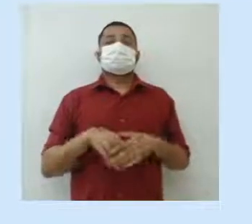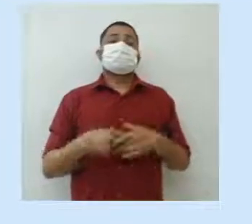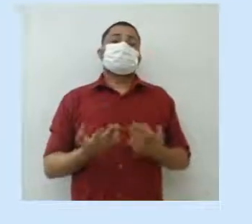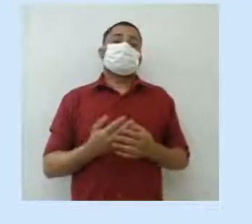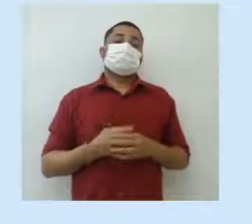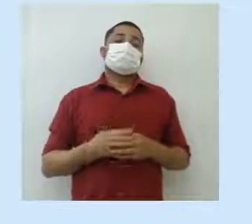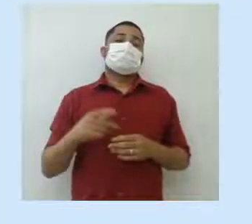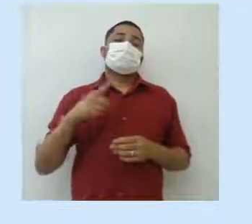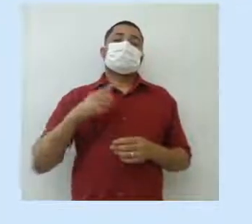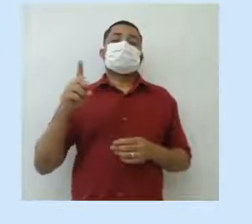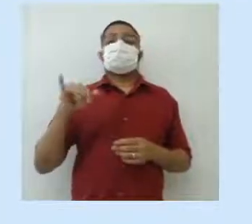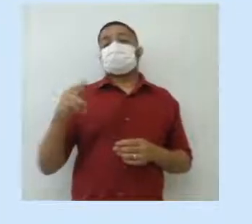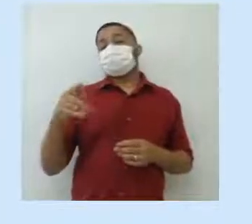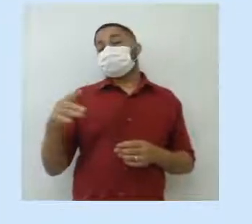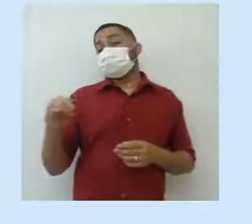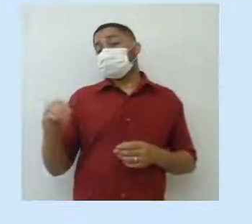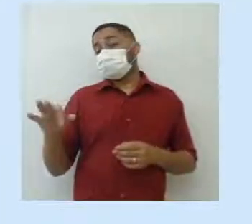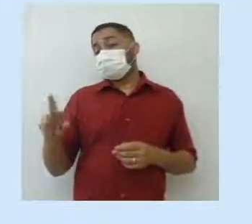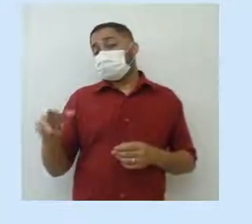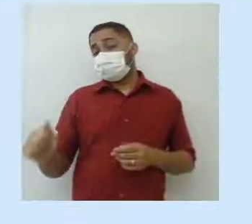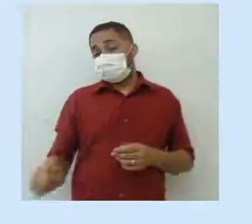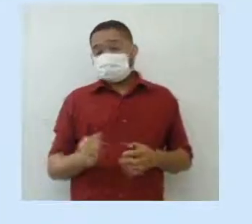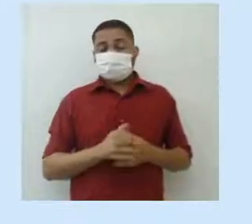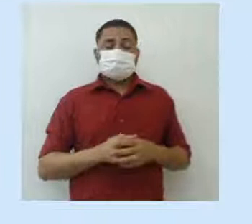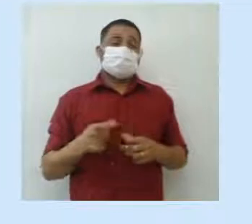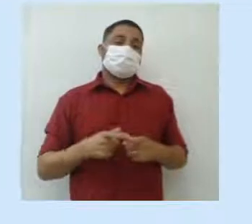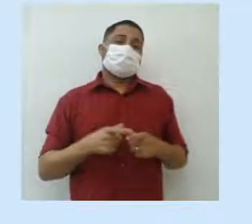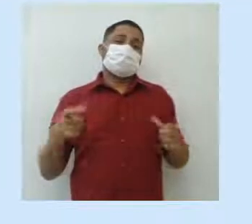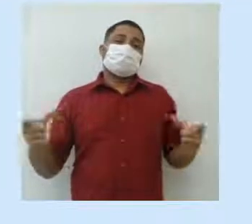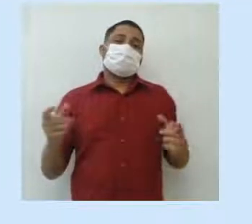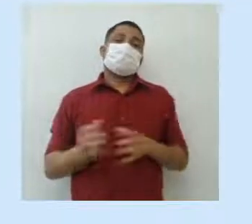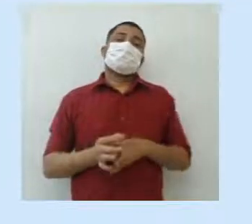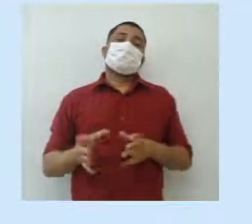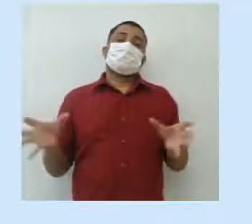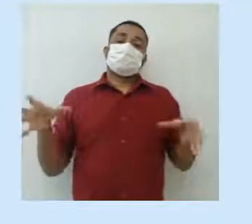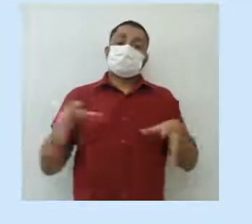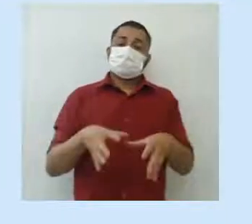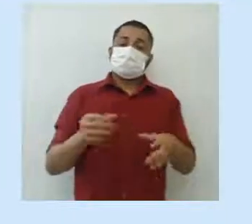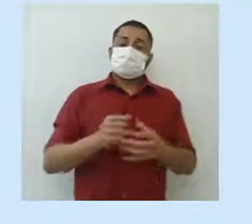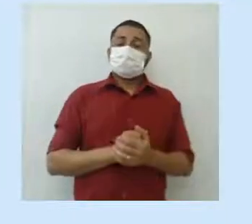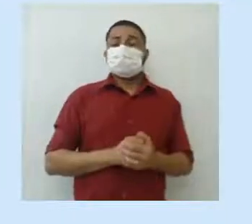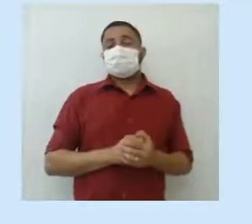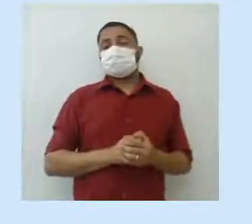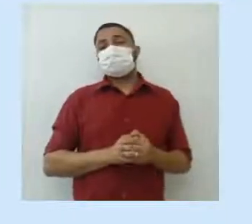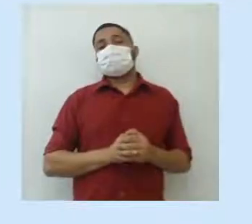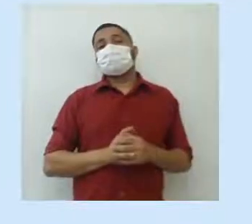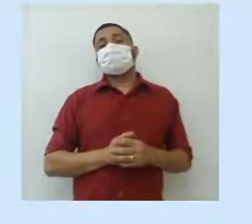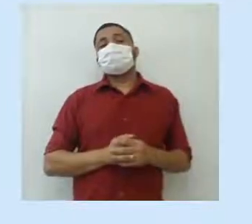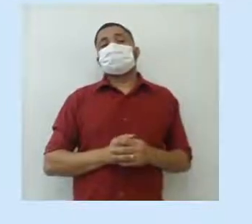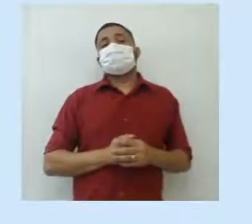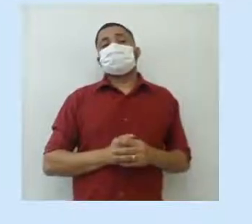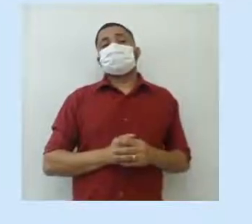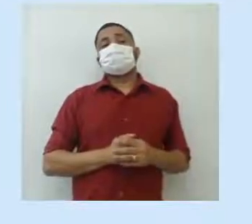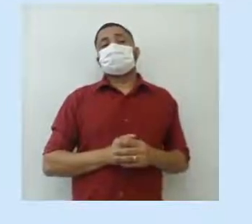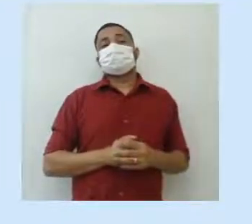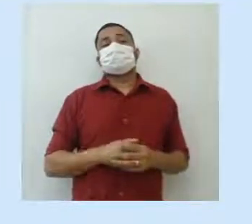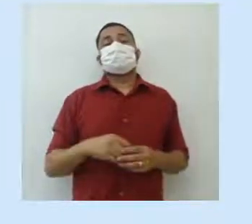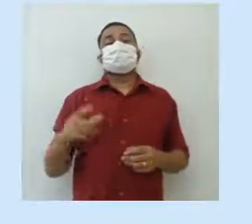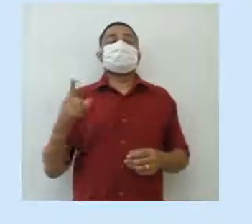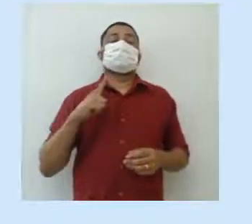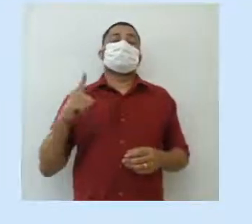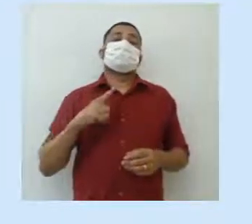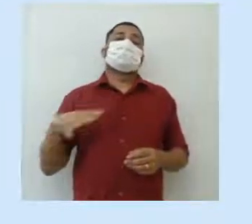da diáspora negra. Então, as maiores concentrações de escravizados, pessoal, ocorreram nas